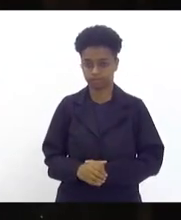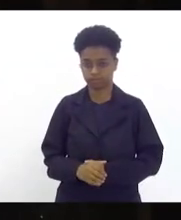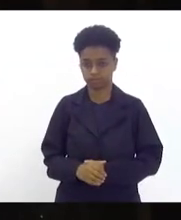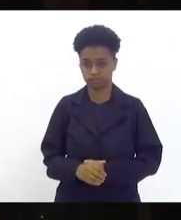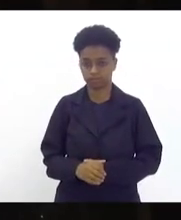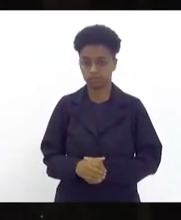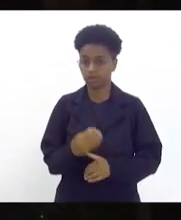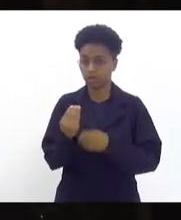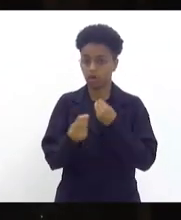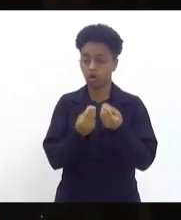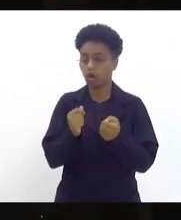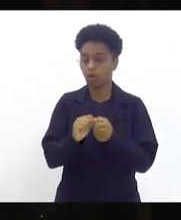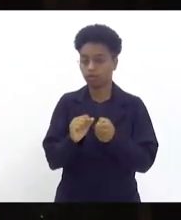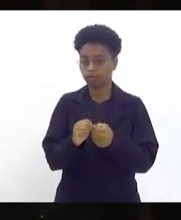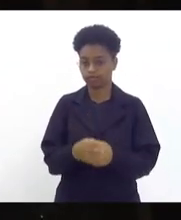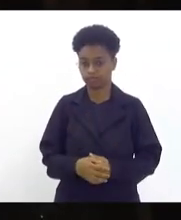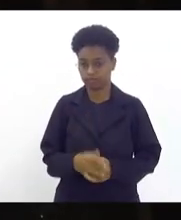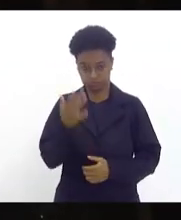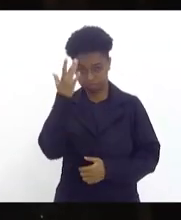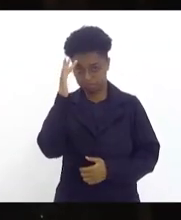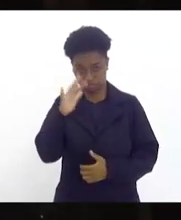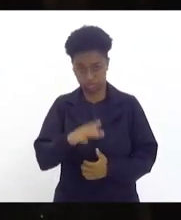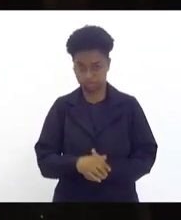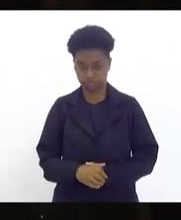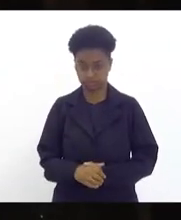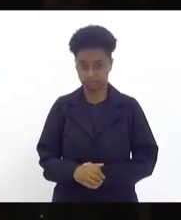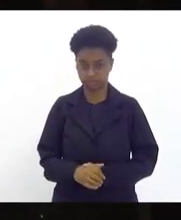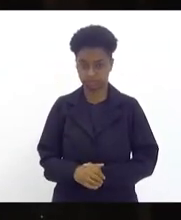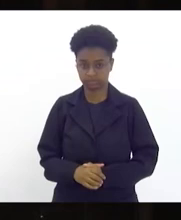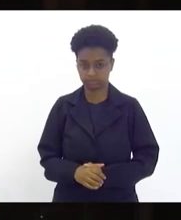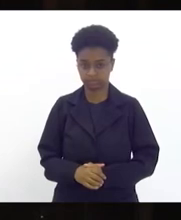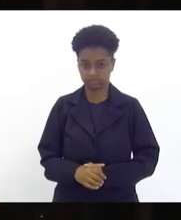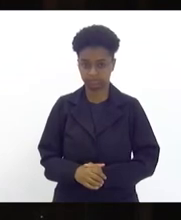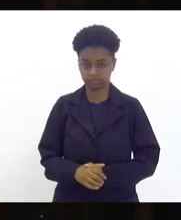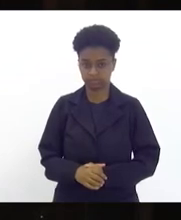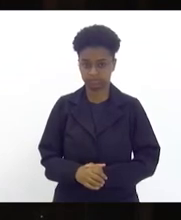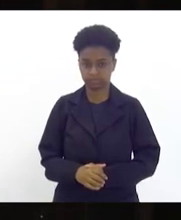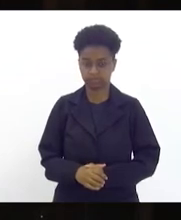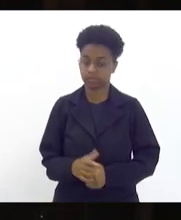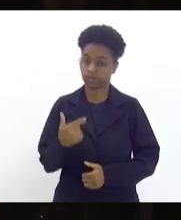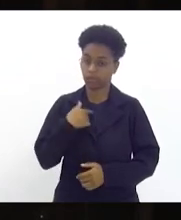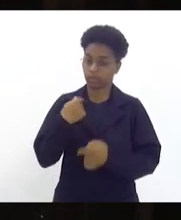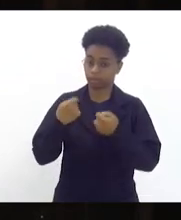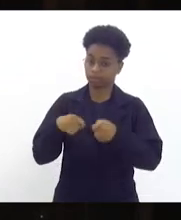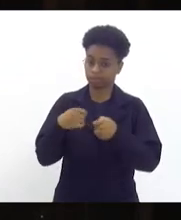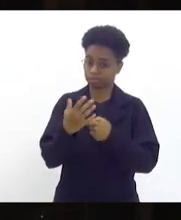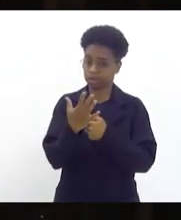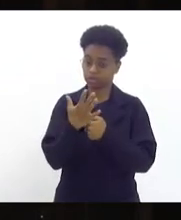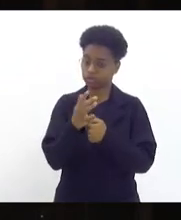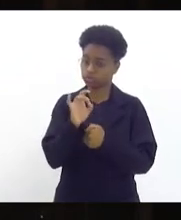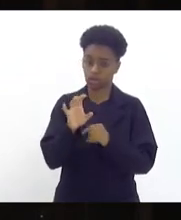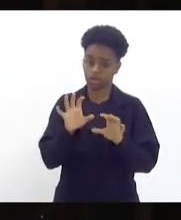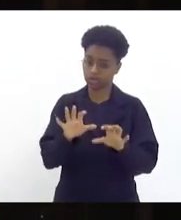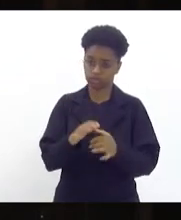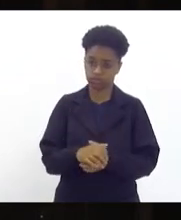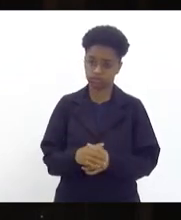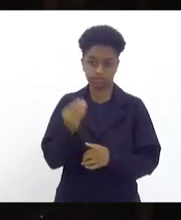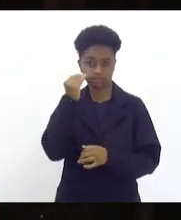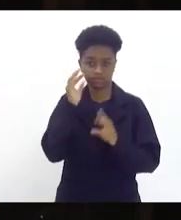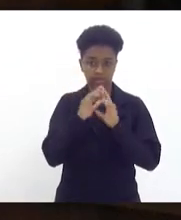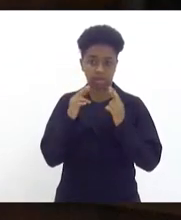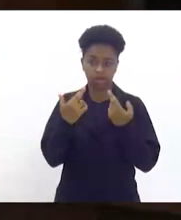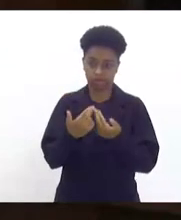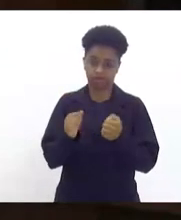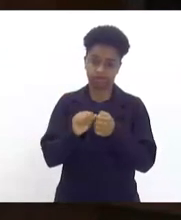Como podemos fazer isso eu não sei eu tô precisando de ajuda só isso para sentar reunir